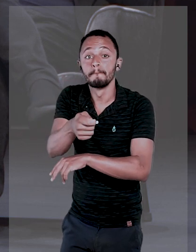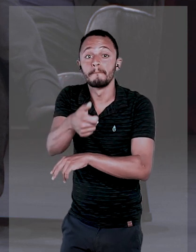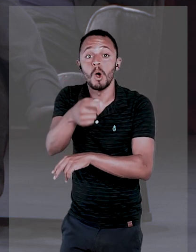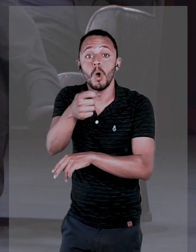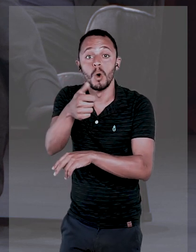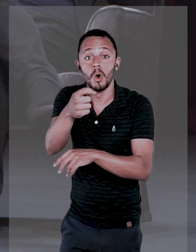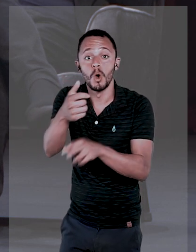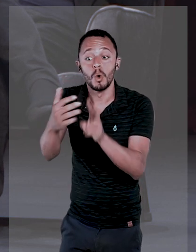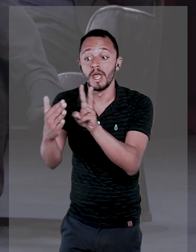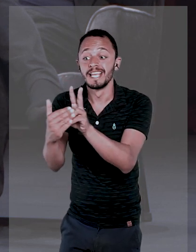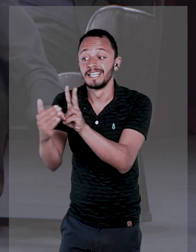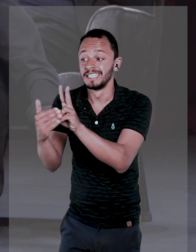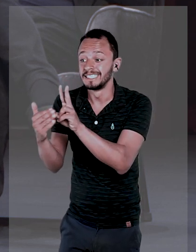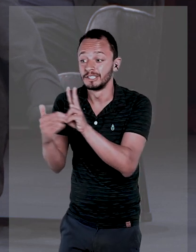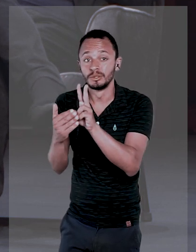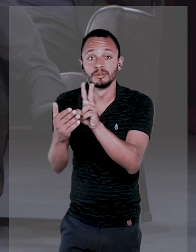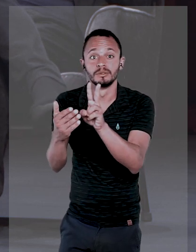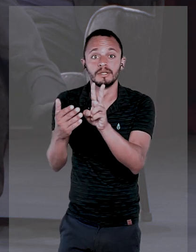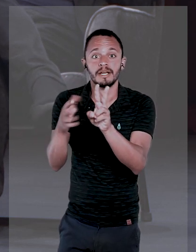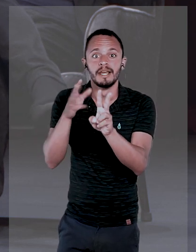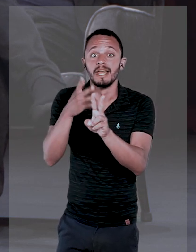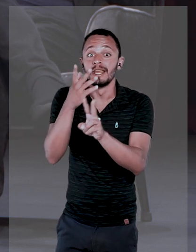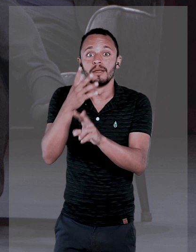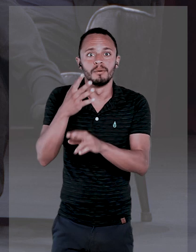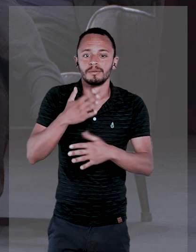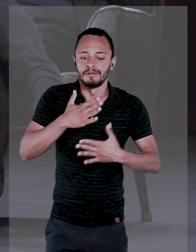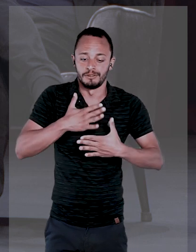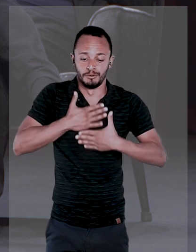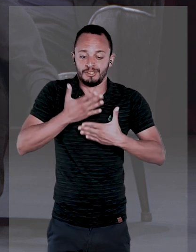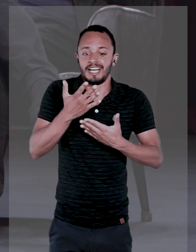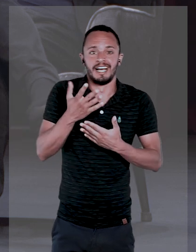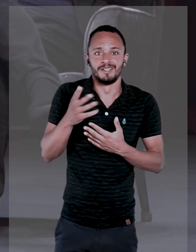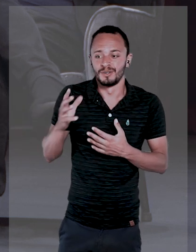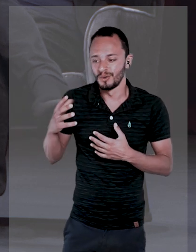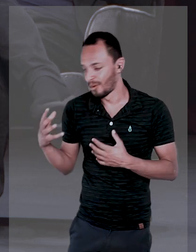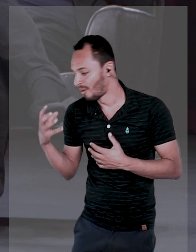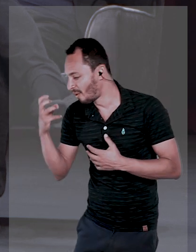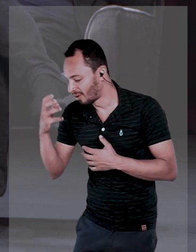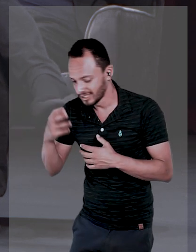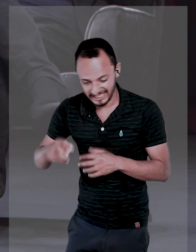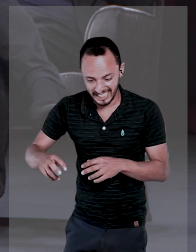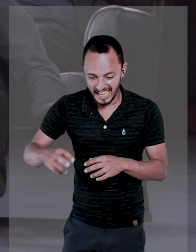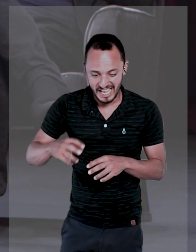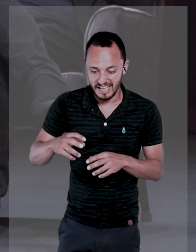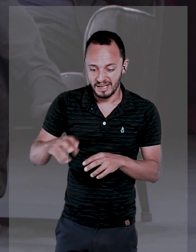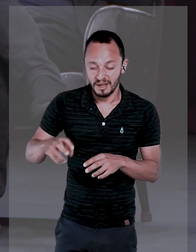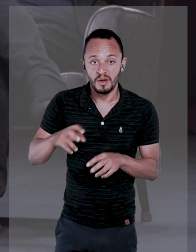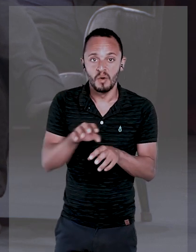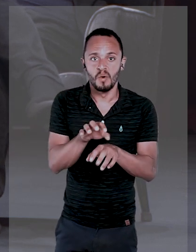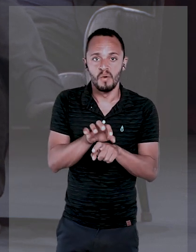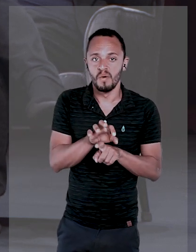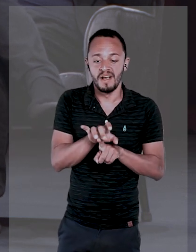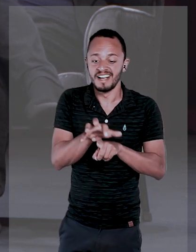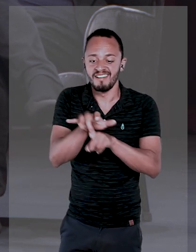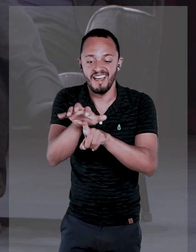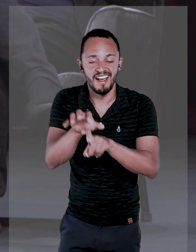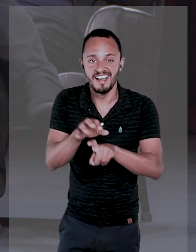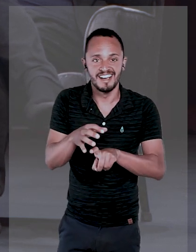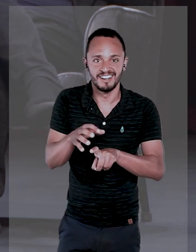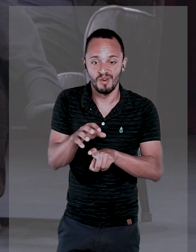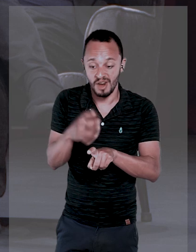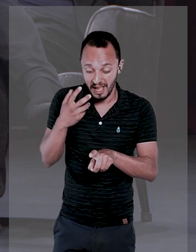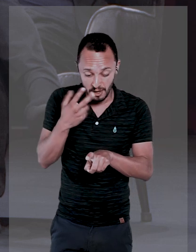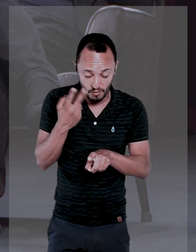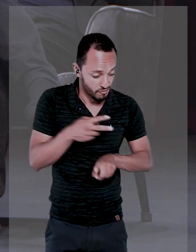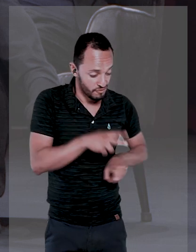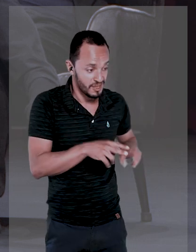mas devo dizer que eu estava francamente assustado com as tarântulas e com os escorpiões e com as onças e os